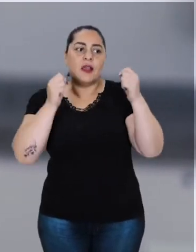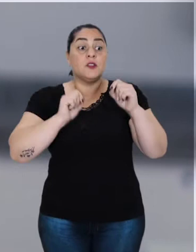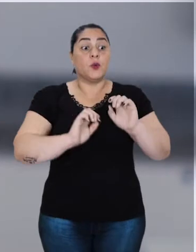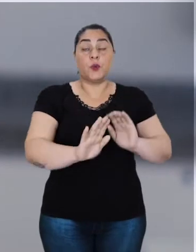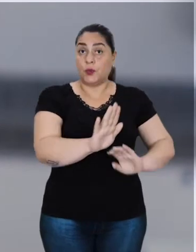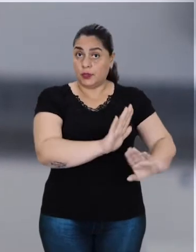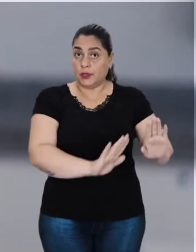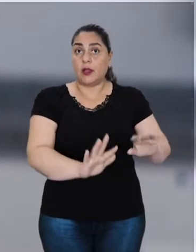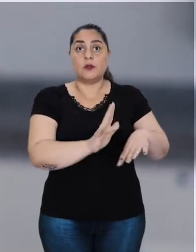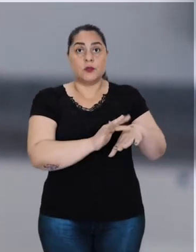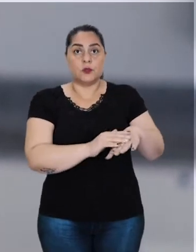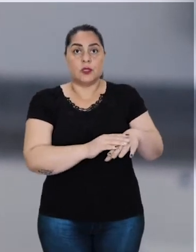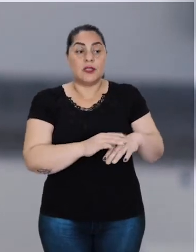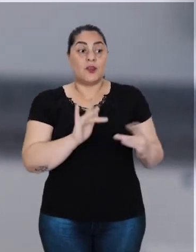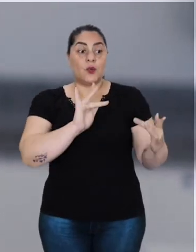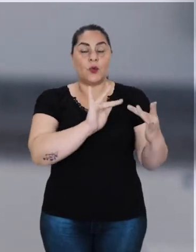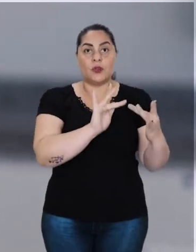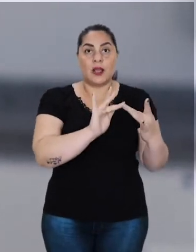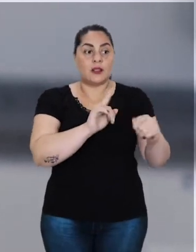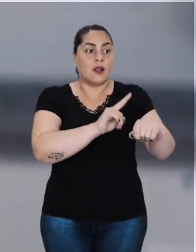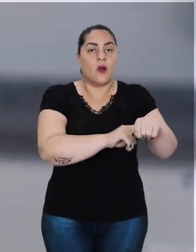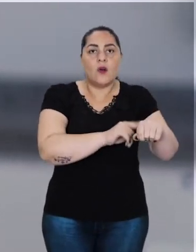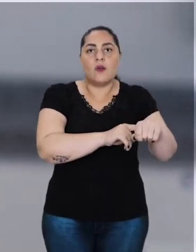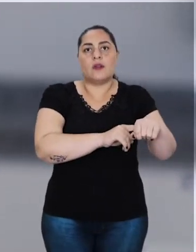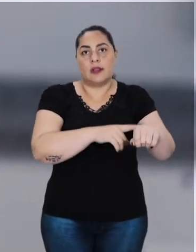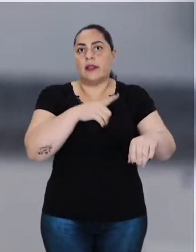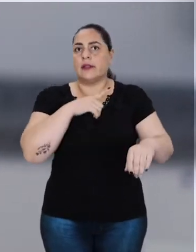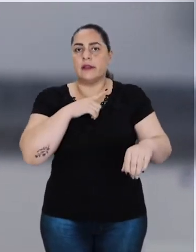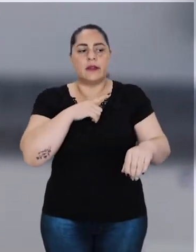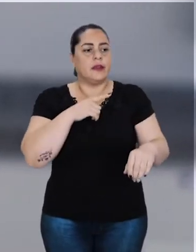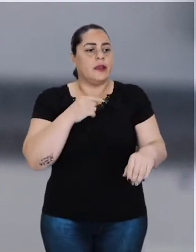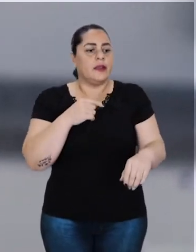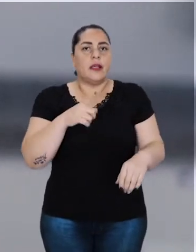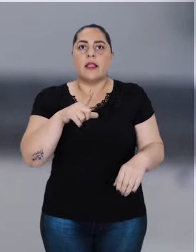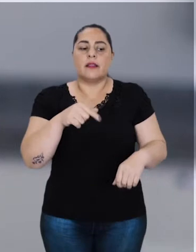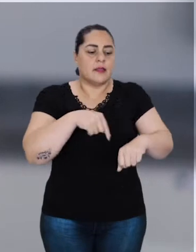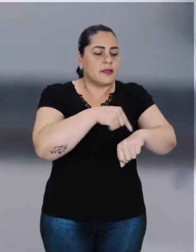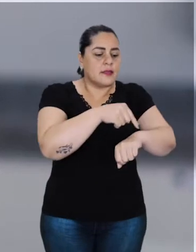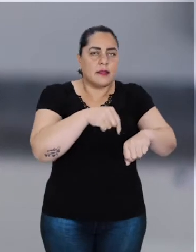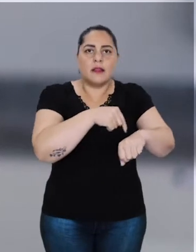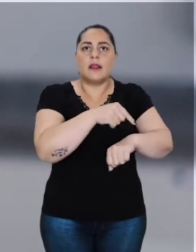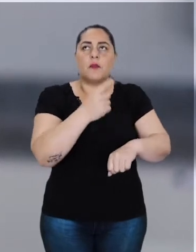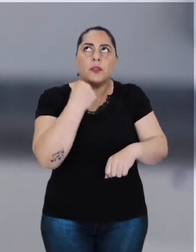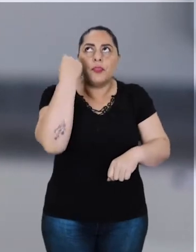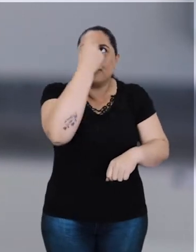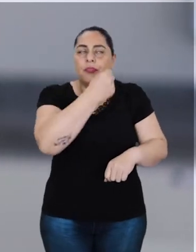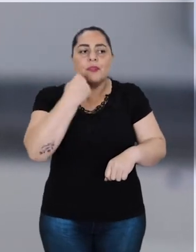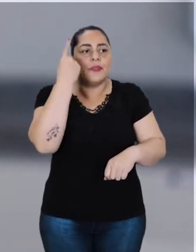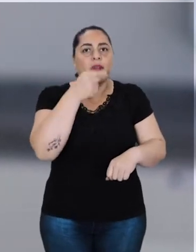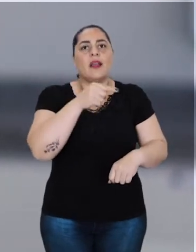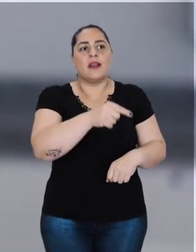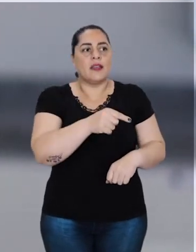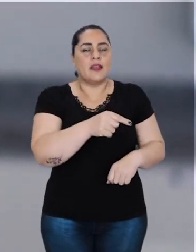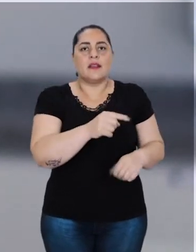paciente, que é o contato direto do paciente, aquele contato que a gente fica 24 horas, aquele paciente que é o amor da vida de